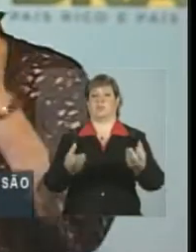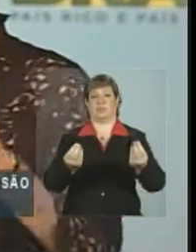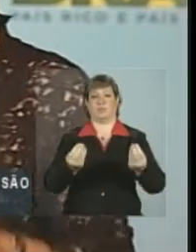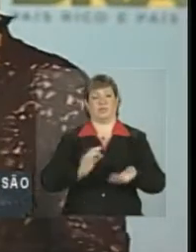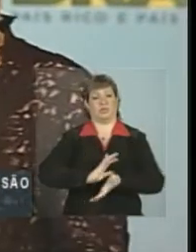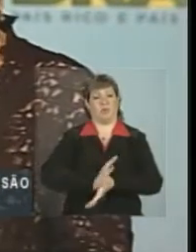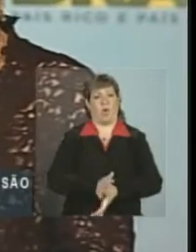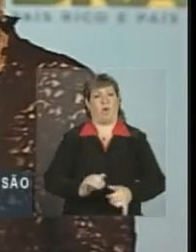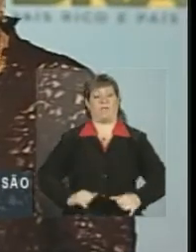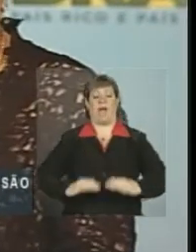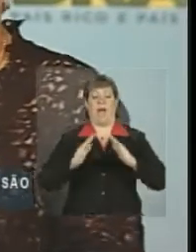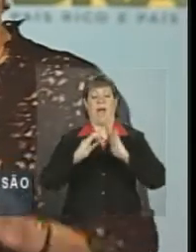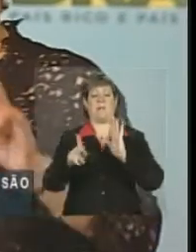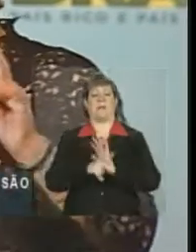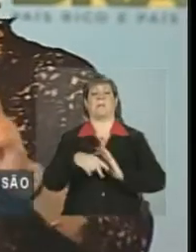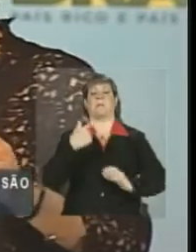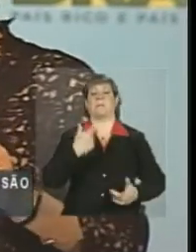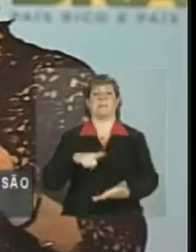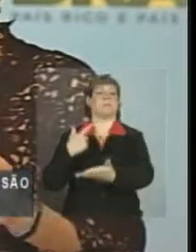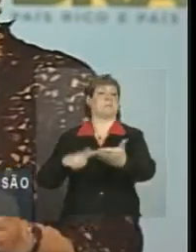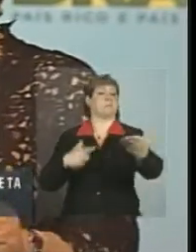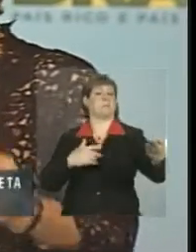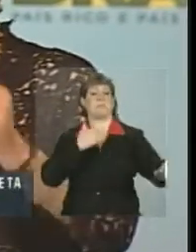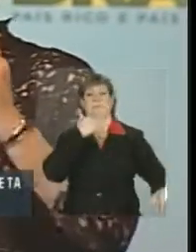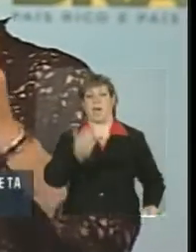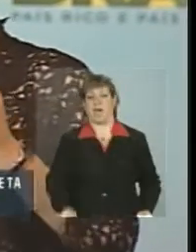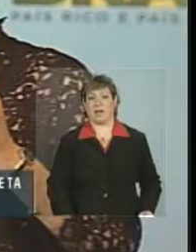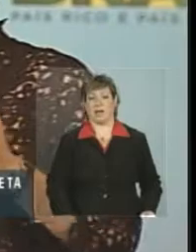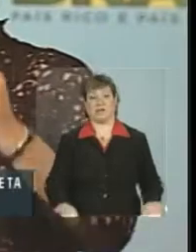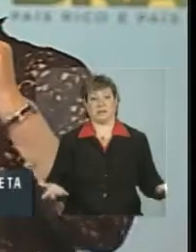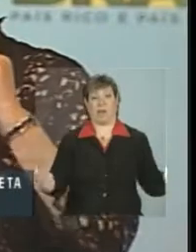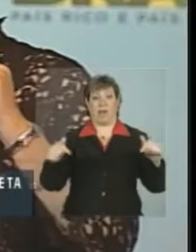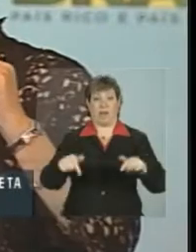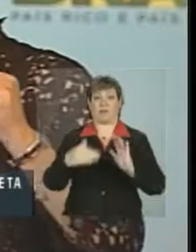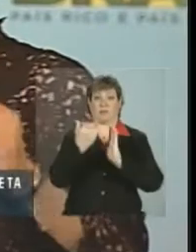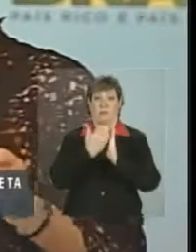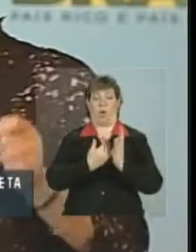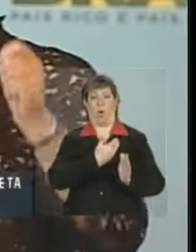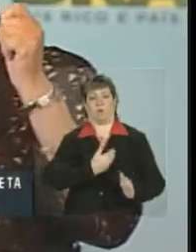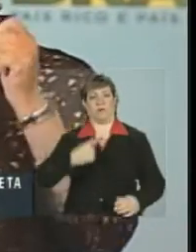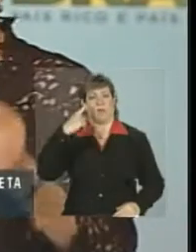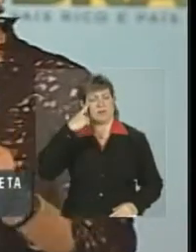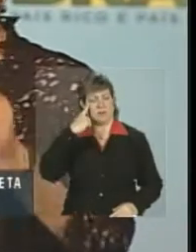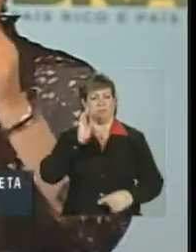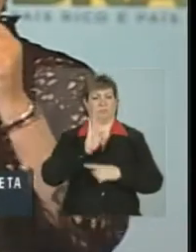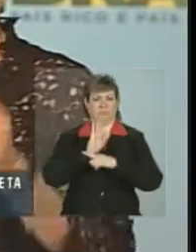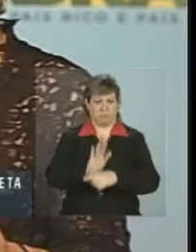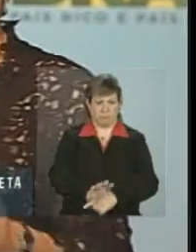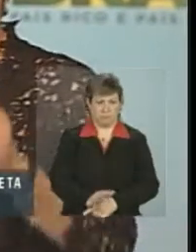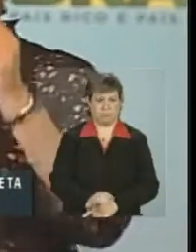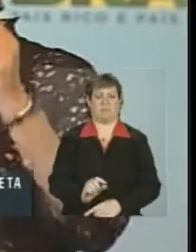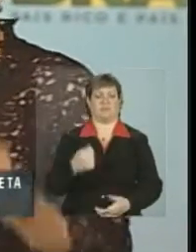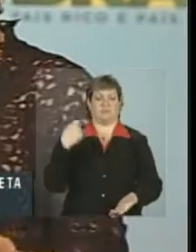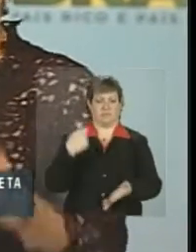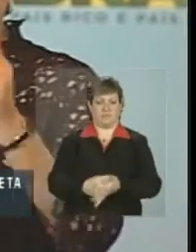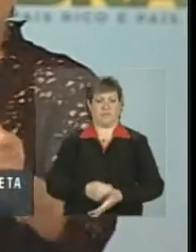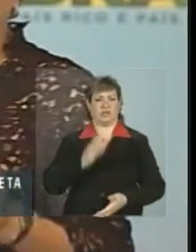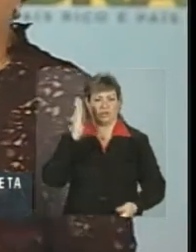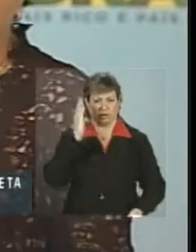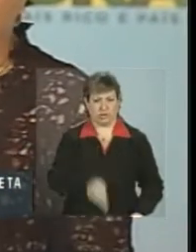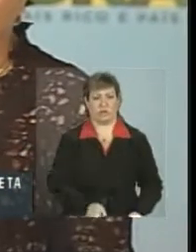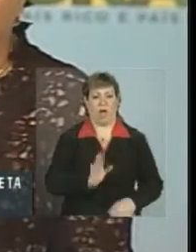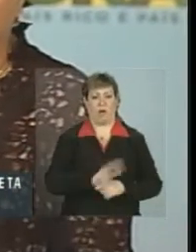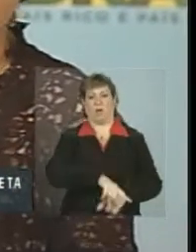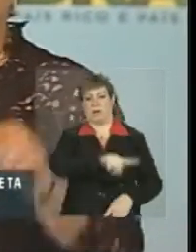da casa própria, e esse programa assume um subsídio direto para